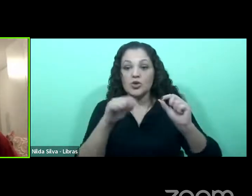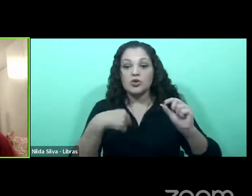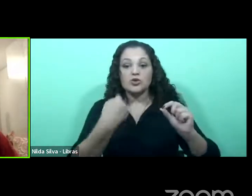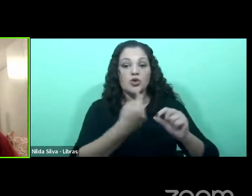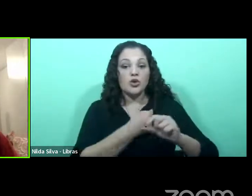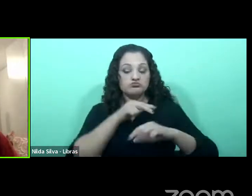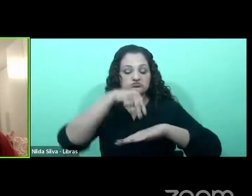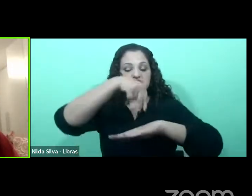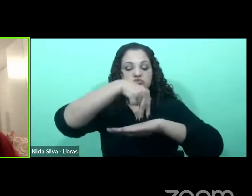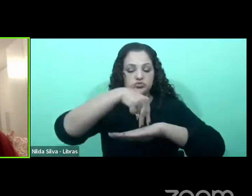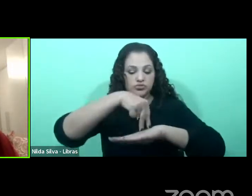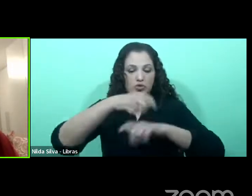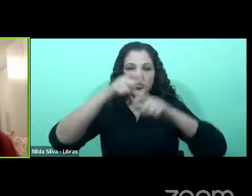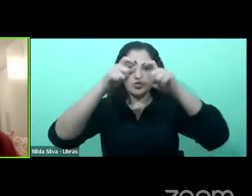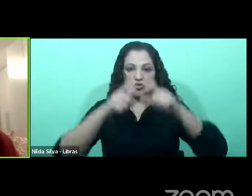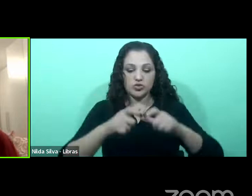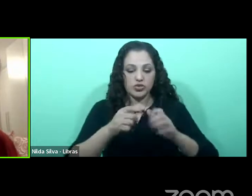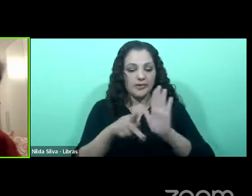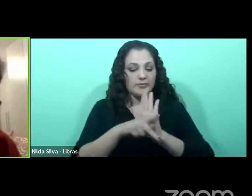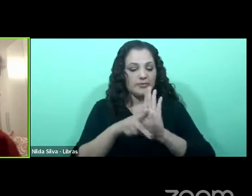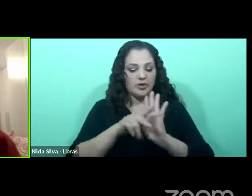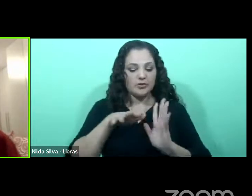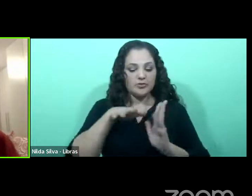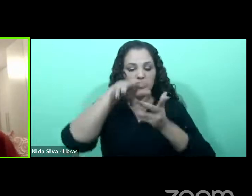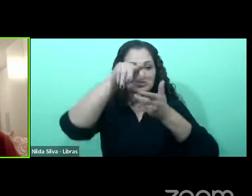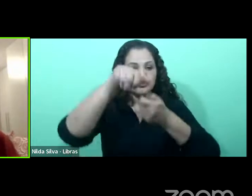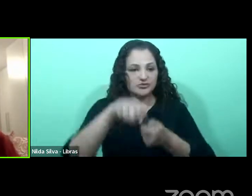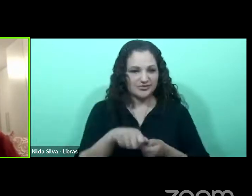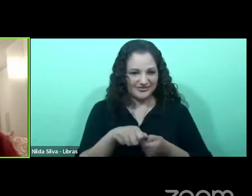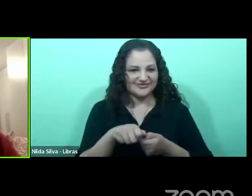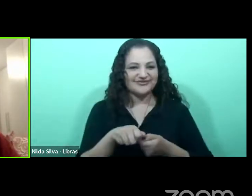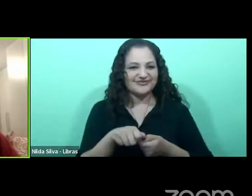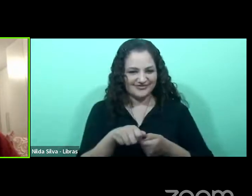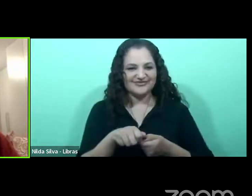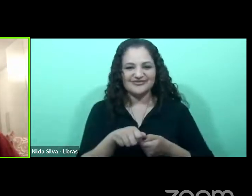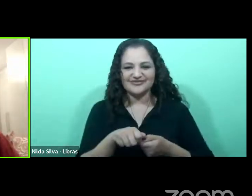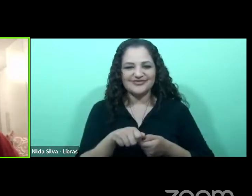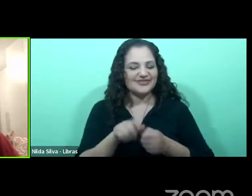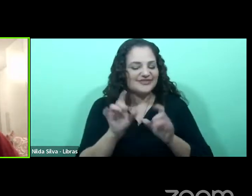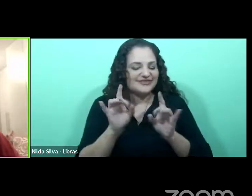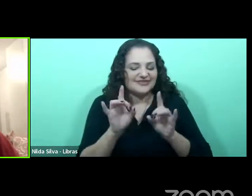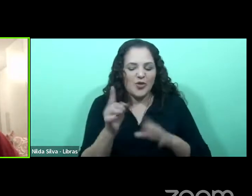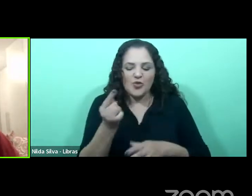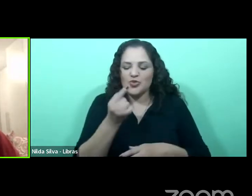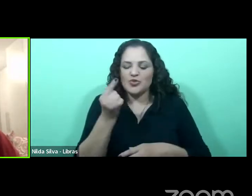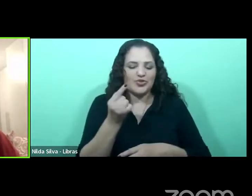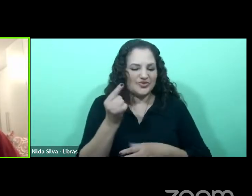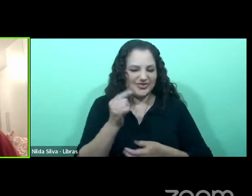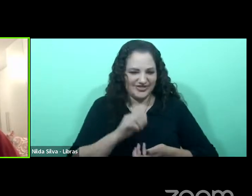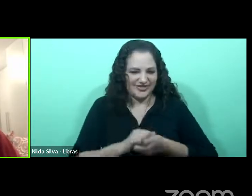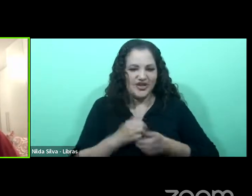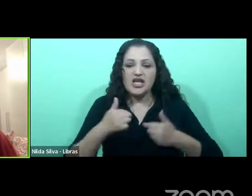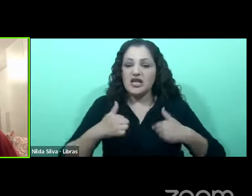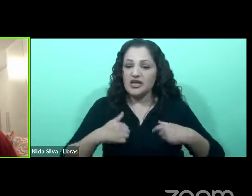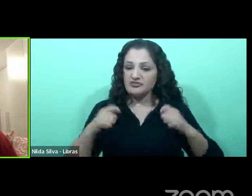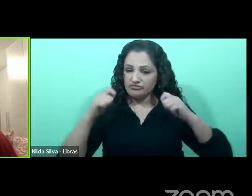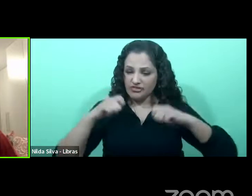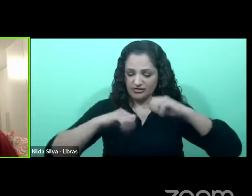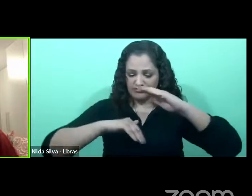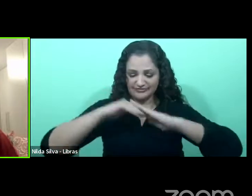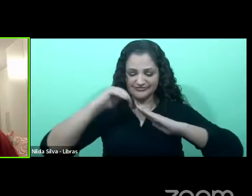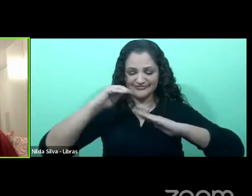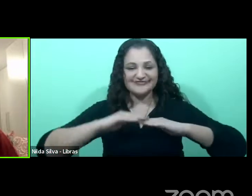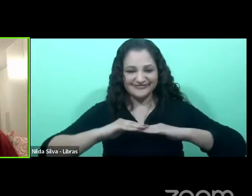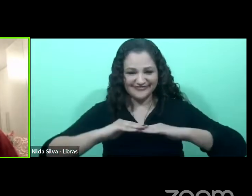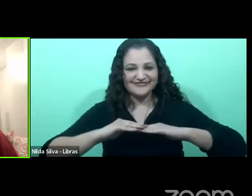existe álibi para eu não fazer aquilo que somente eu, deste lugar, posso fazer. E como eu não posso ocupar um